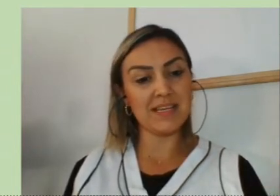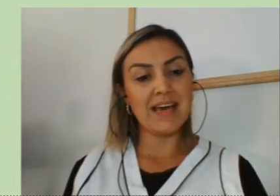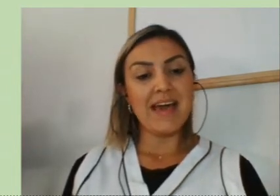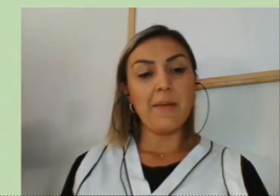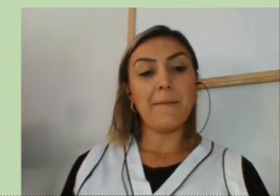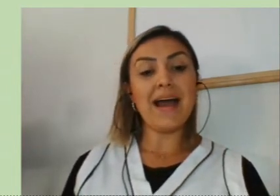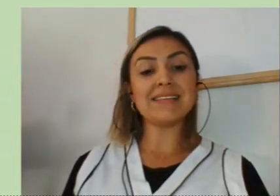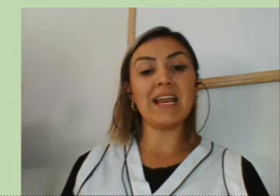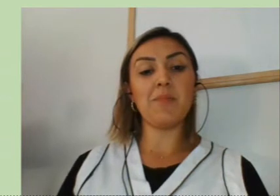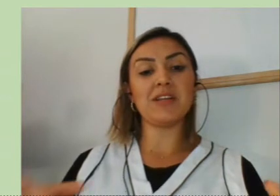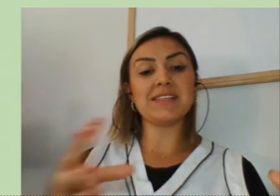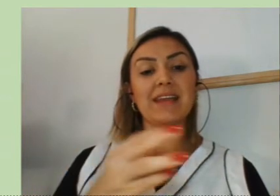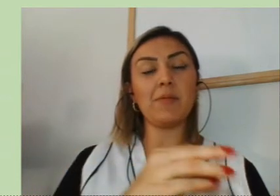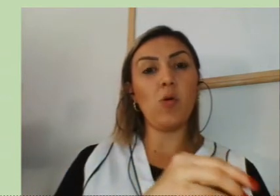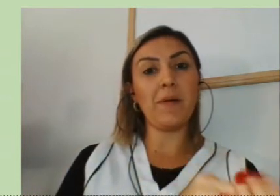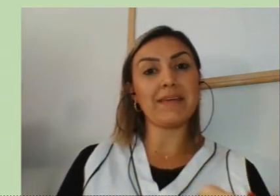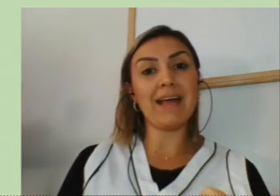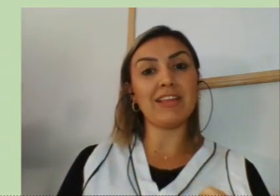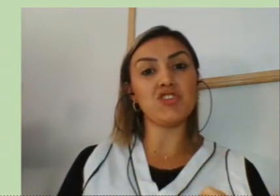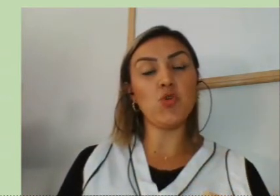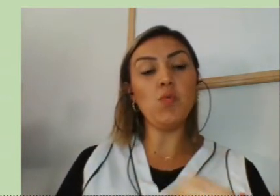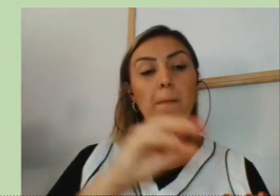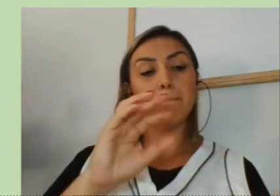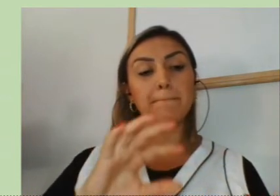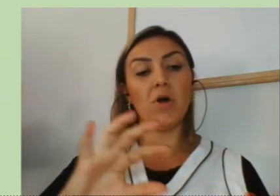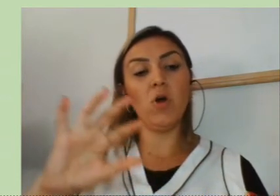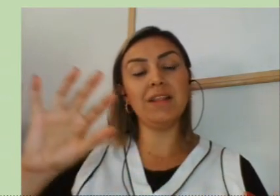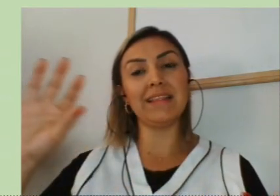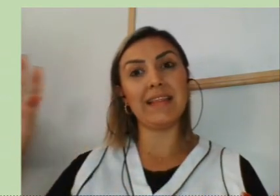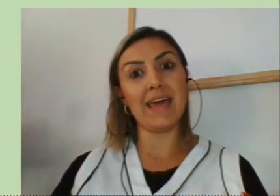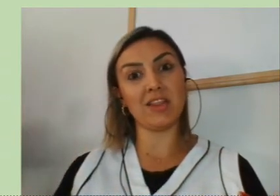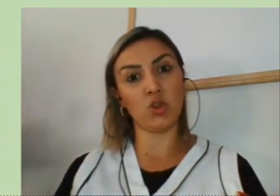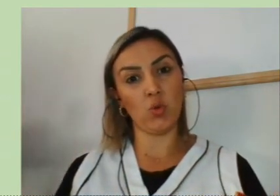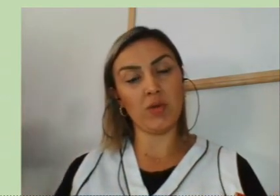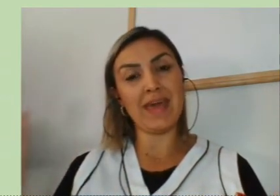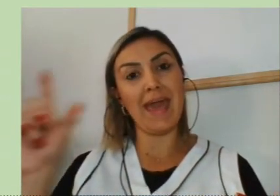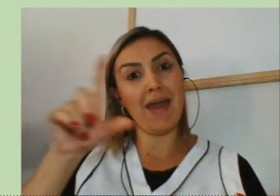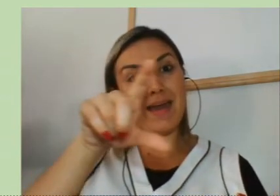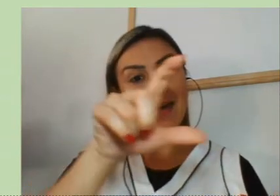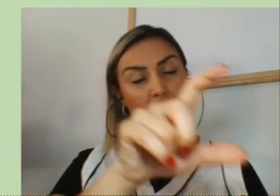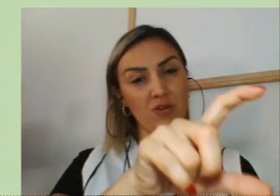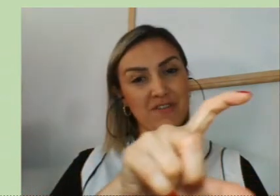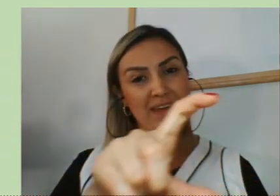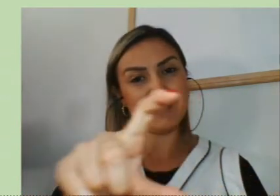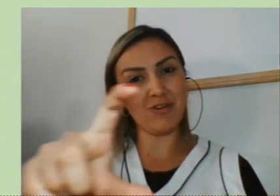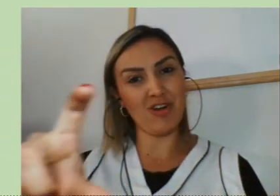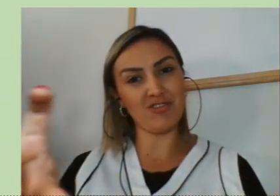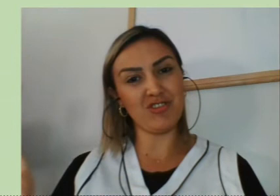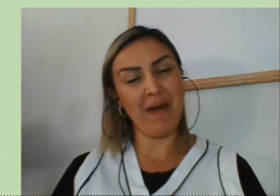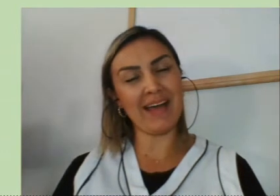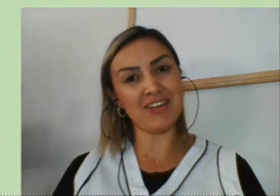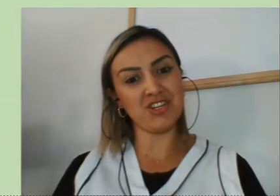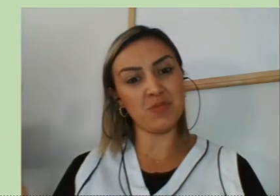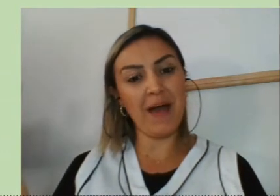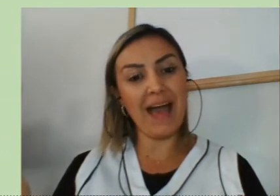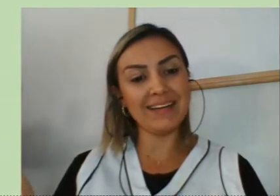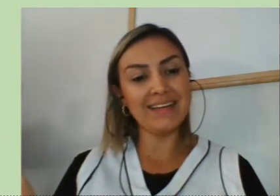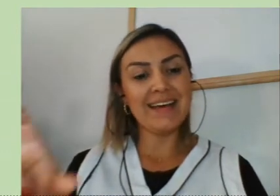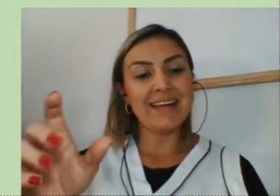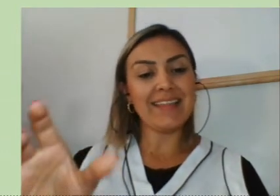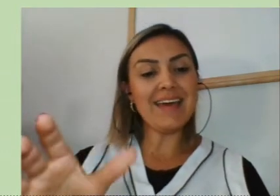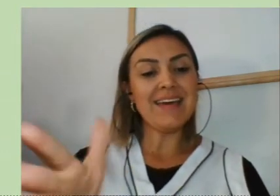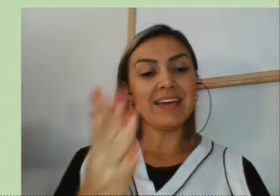vimos. Mas ela pode ser acompanhada de um boleto, que é onde vem esse código de barra que a gente